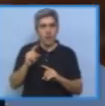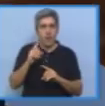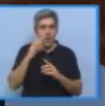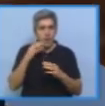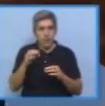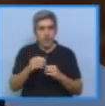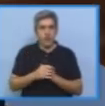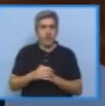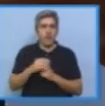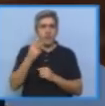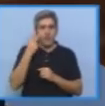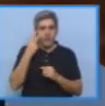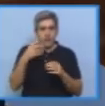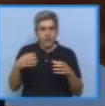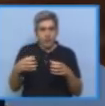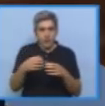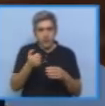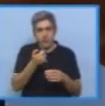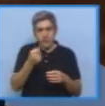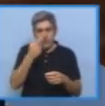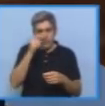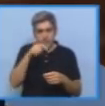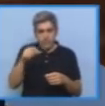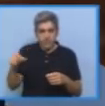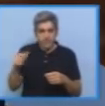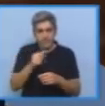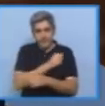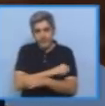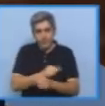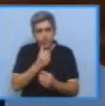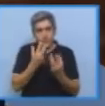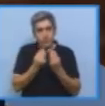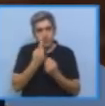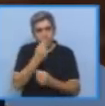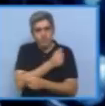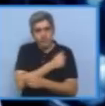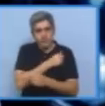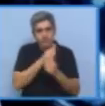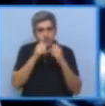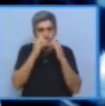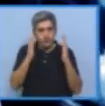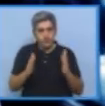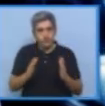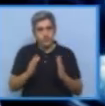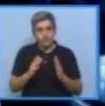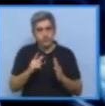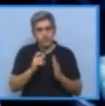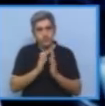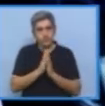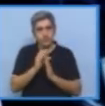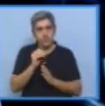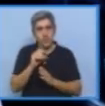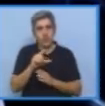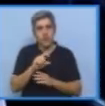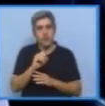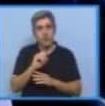comum viverem cerca de 50 pessoas, 50 rapazes juntos numa casa, e isso é algo... Isso acontece no Seminário dos Olivais, aqui em Lisboa.